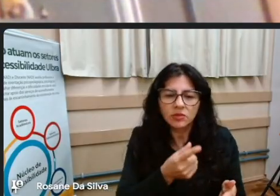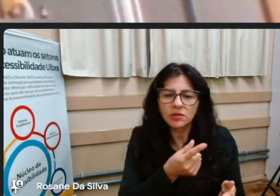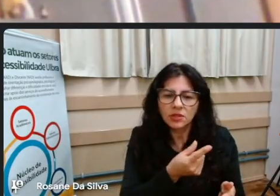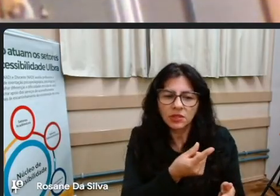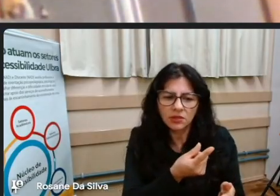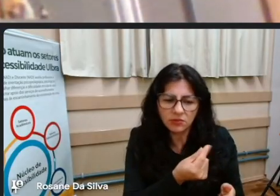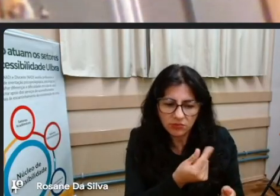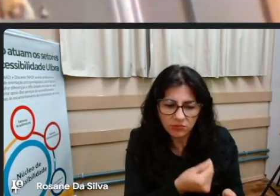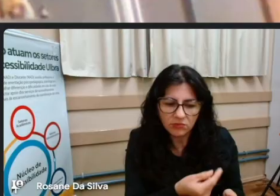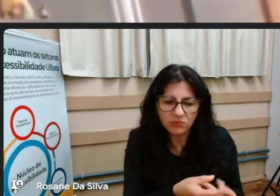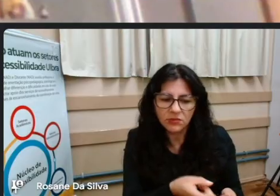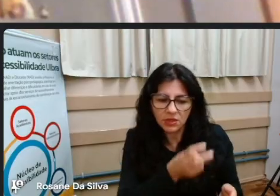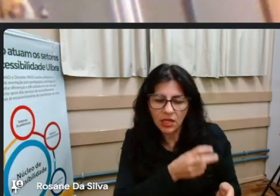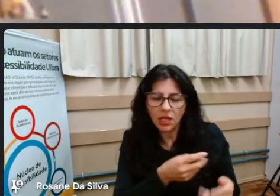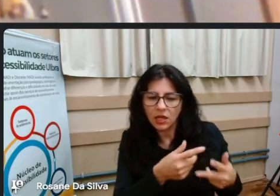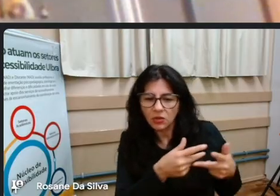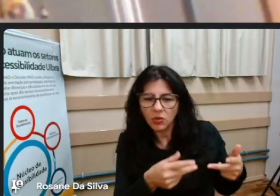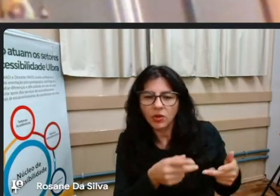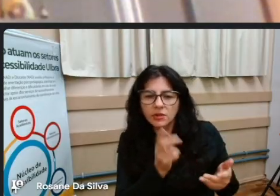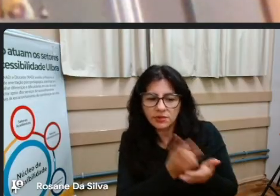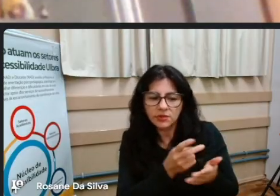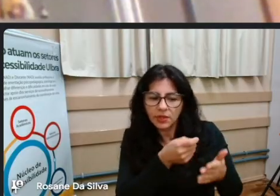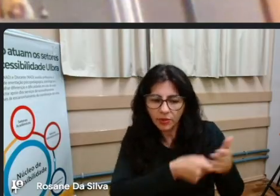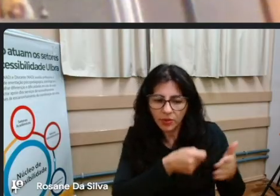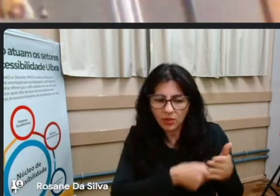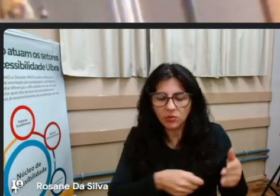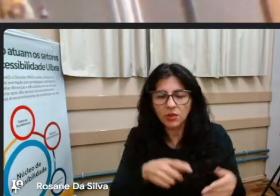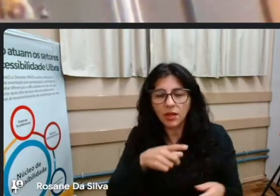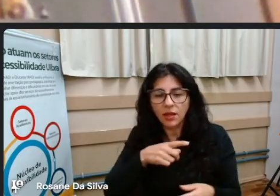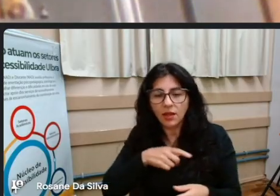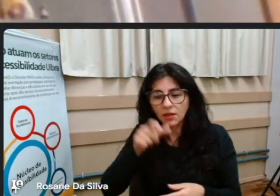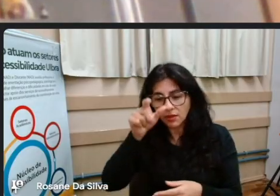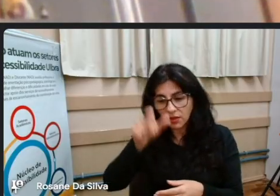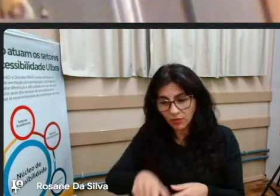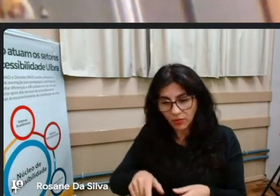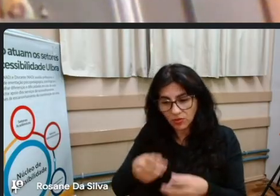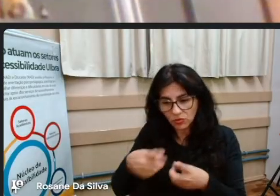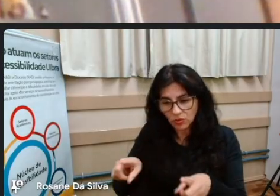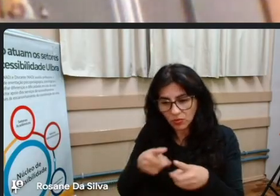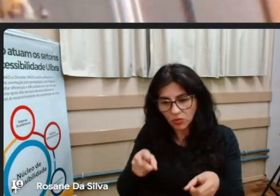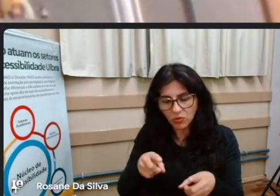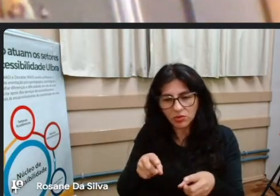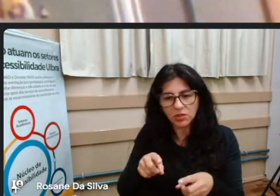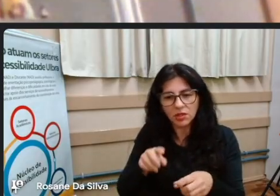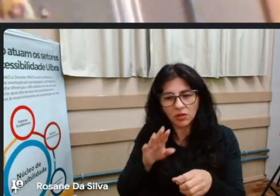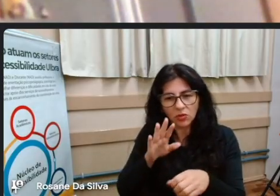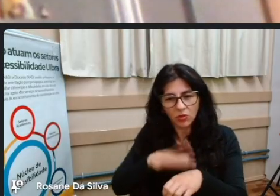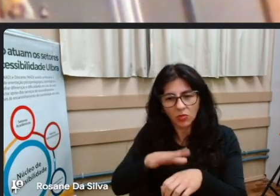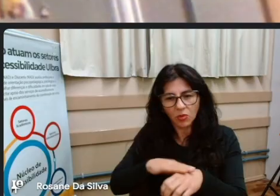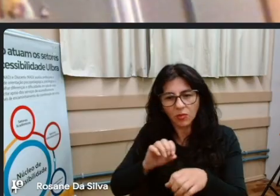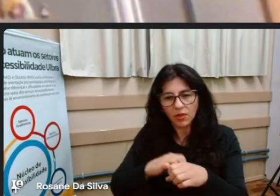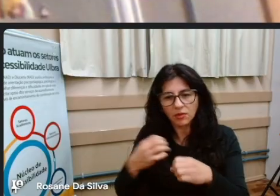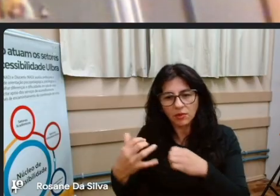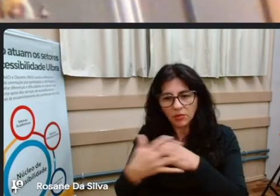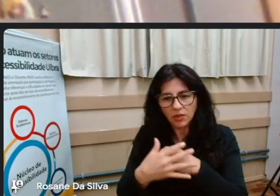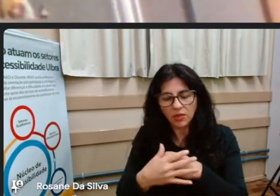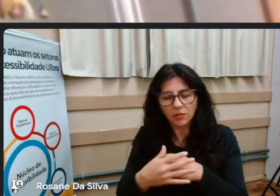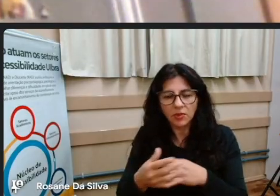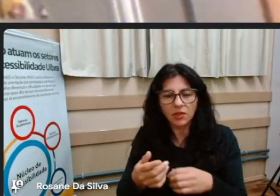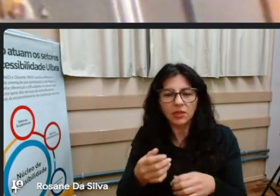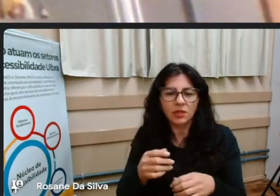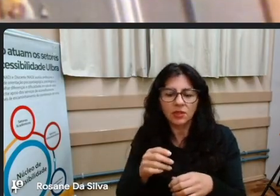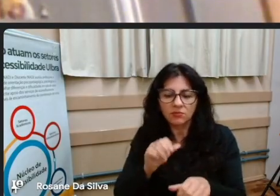corre e estão sempre se virando mesmo né Tem músico durante a pandemia que virou dublador né